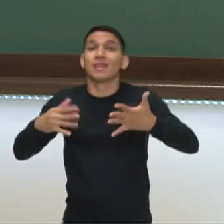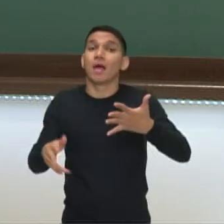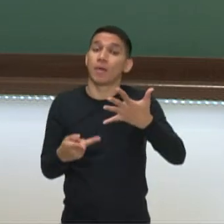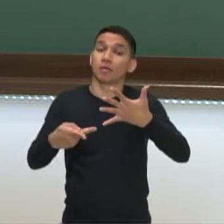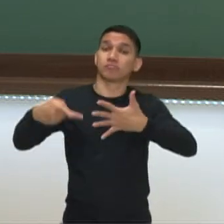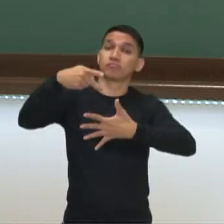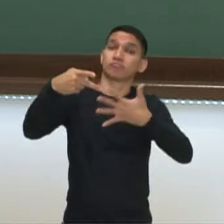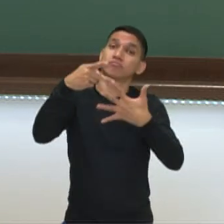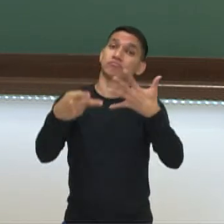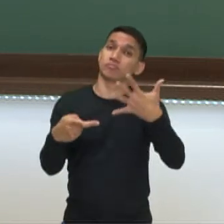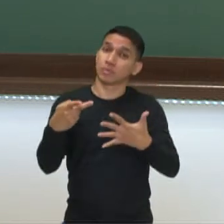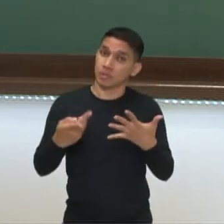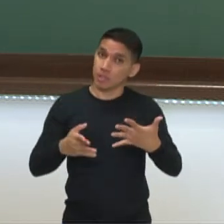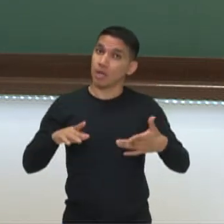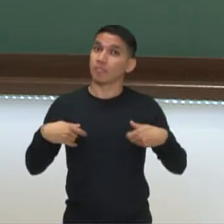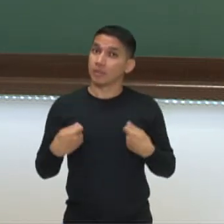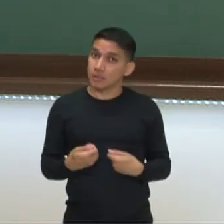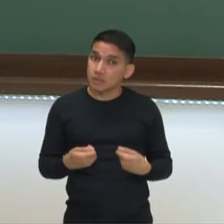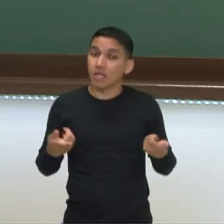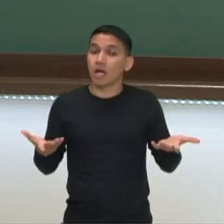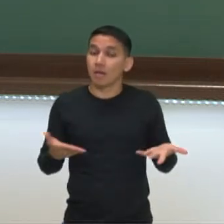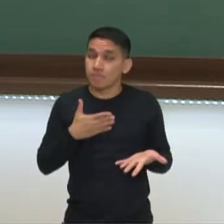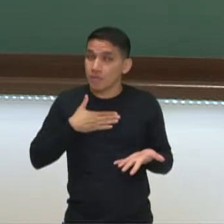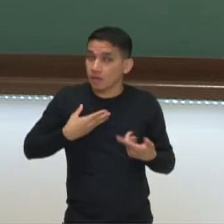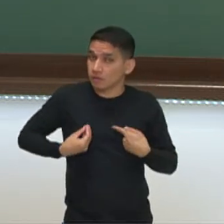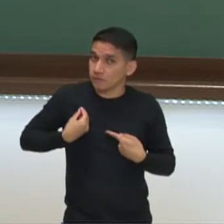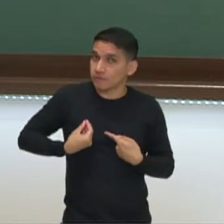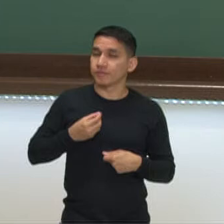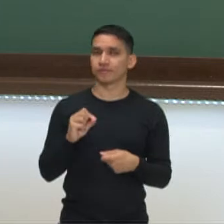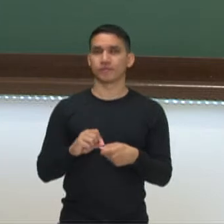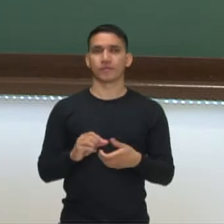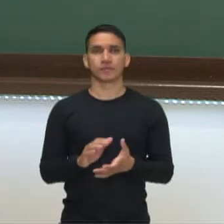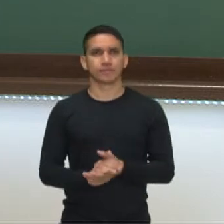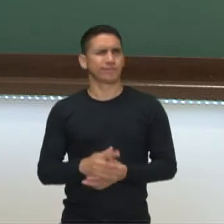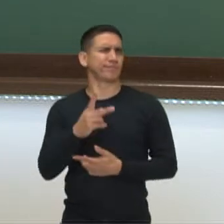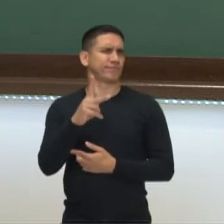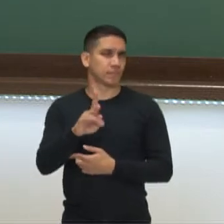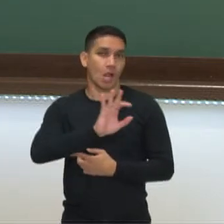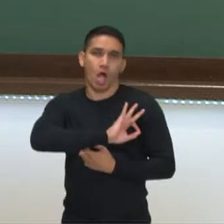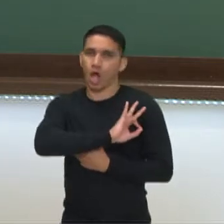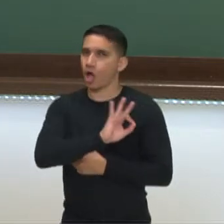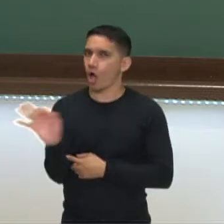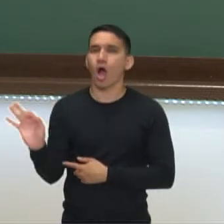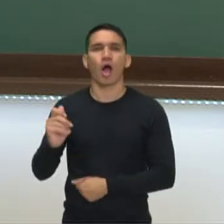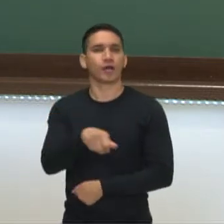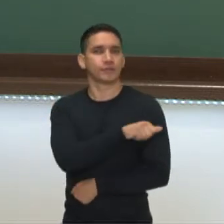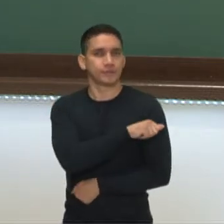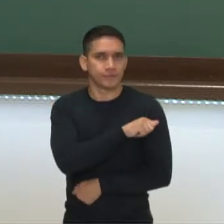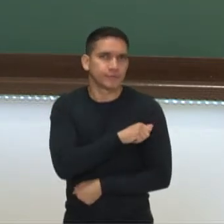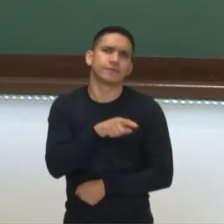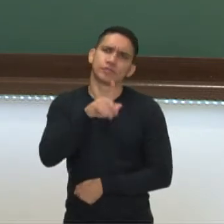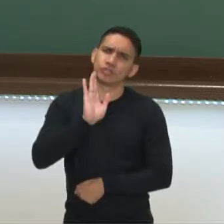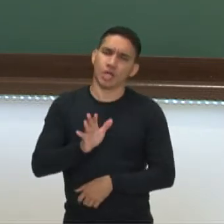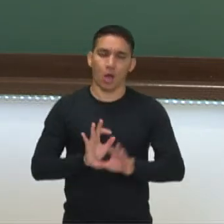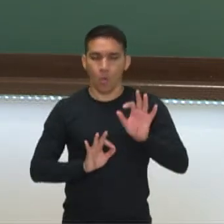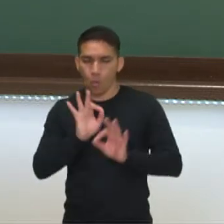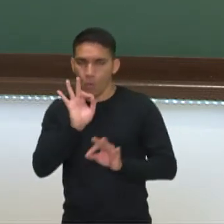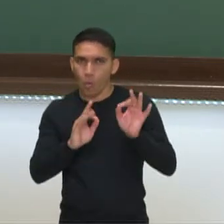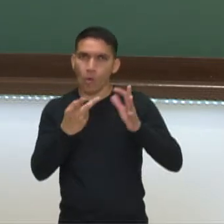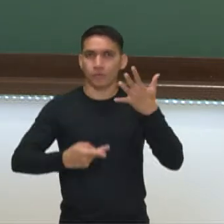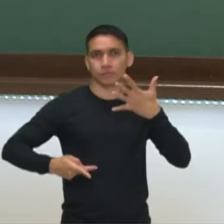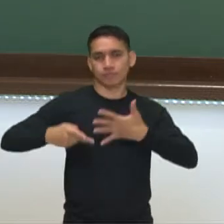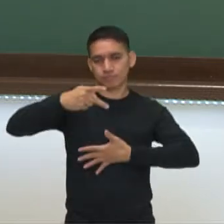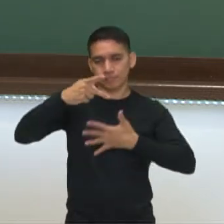com a necessidade que essa tarefa tem na minha vida. Como você é um excelente estudante, né? Você priorizou a sua rotina